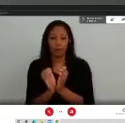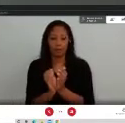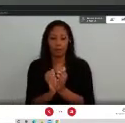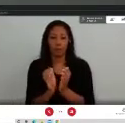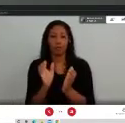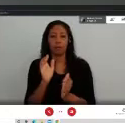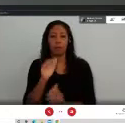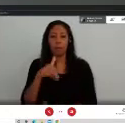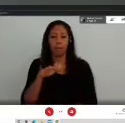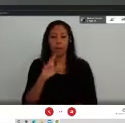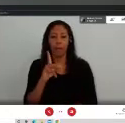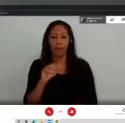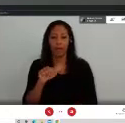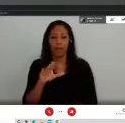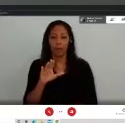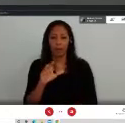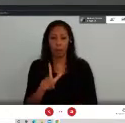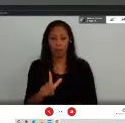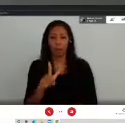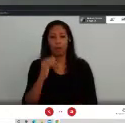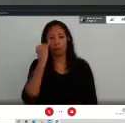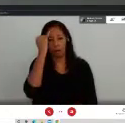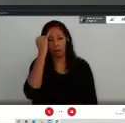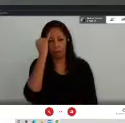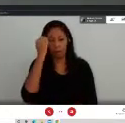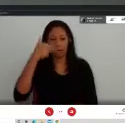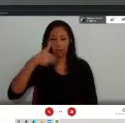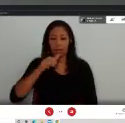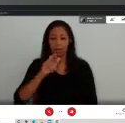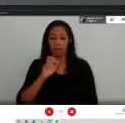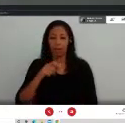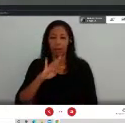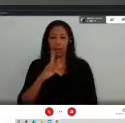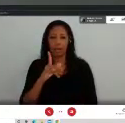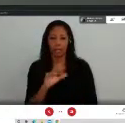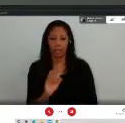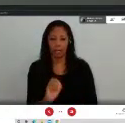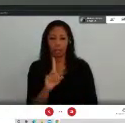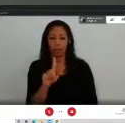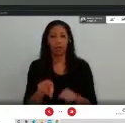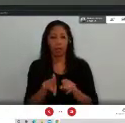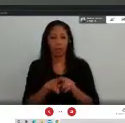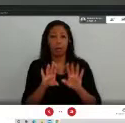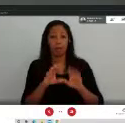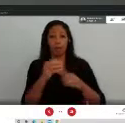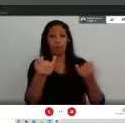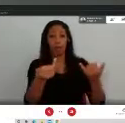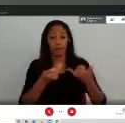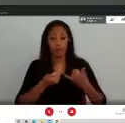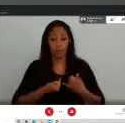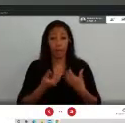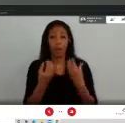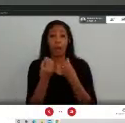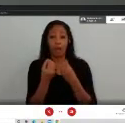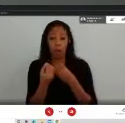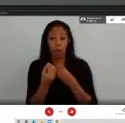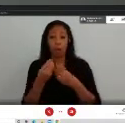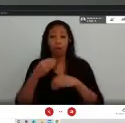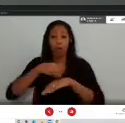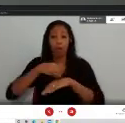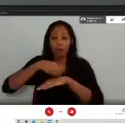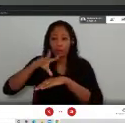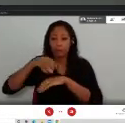Marquinhos da Climério, todas as informações, como esses materiais estão chegando nessas unidades. Muito obrigado, vereador, pela